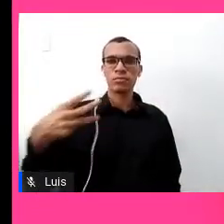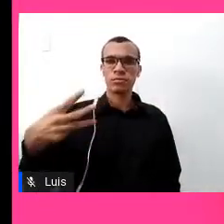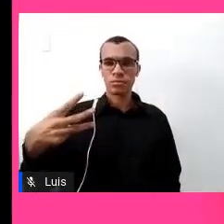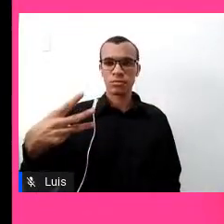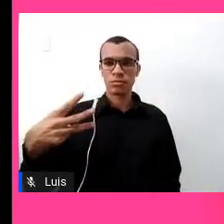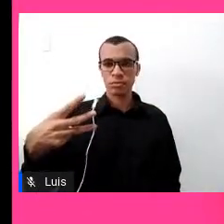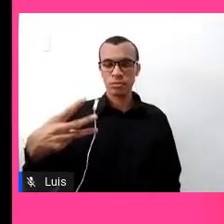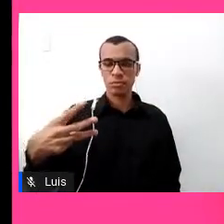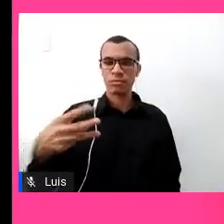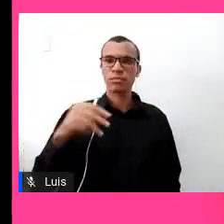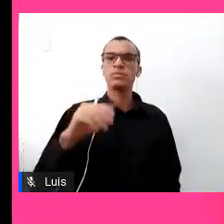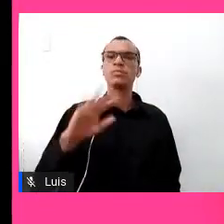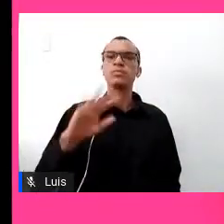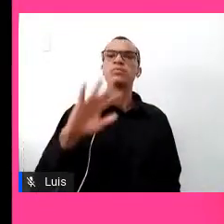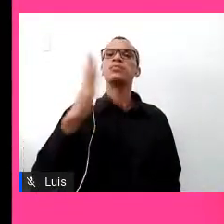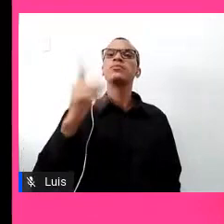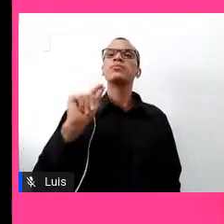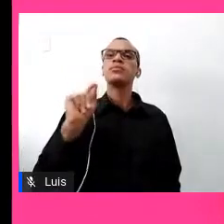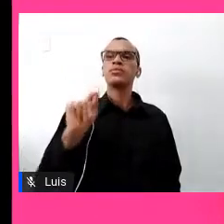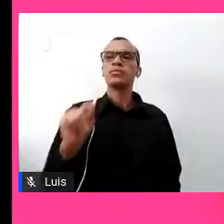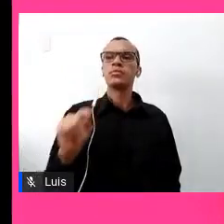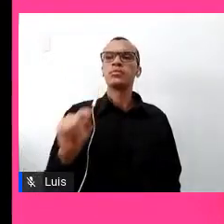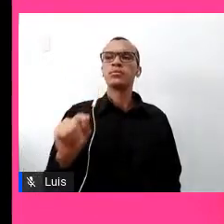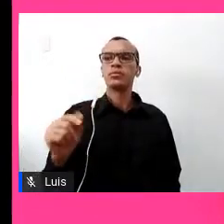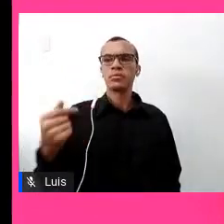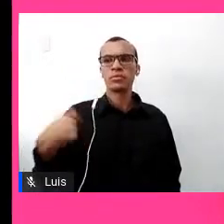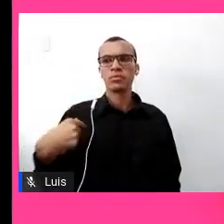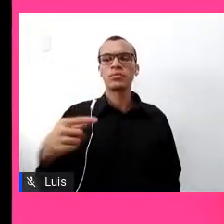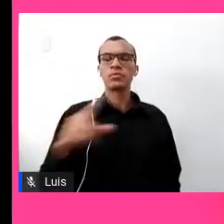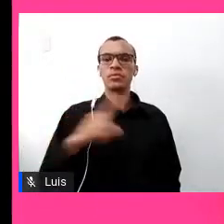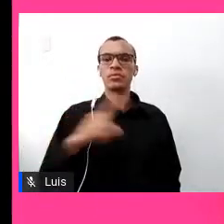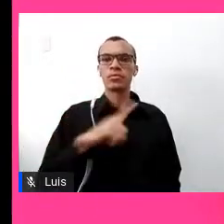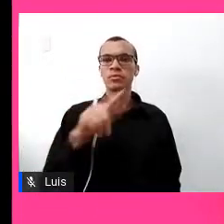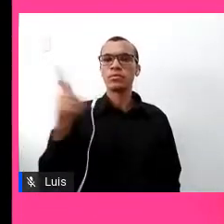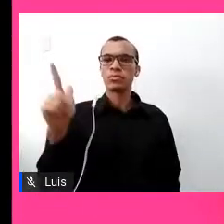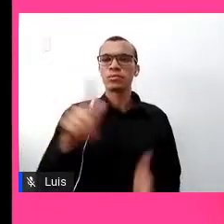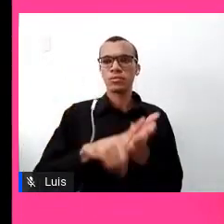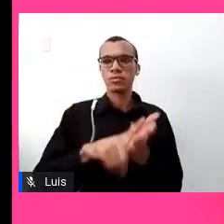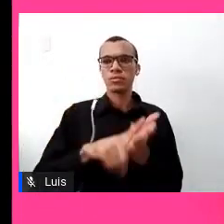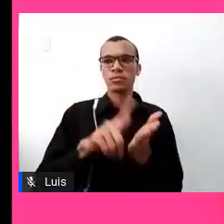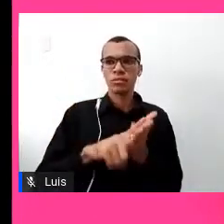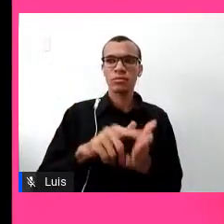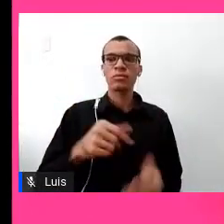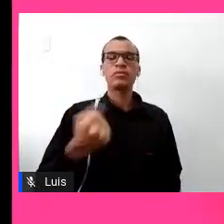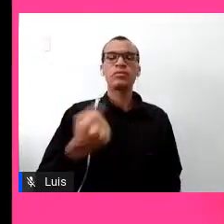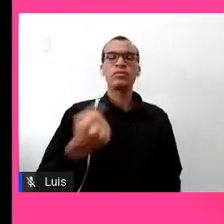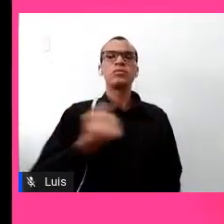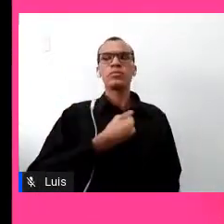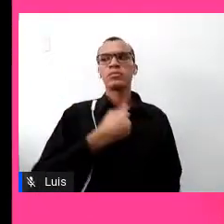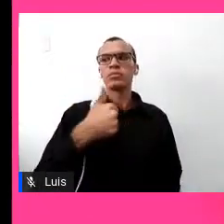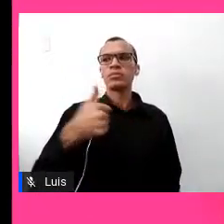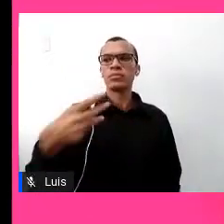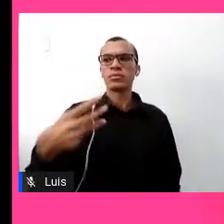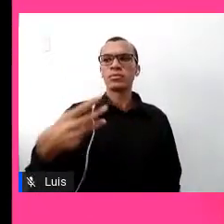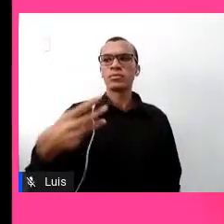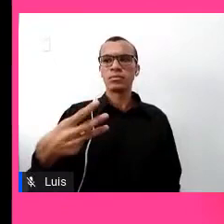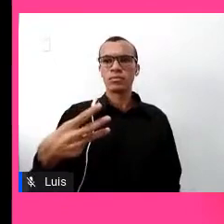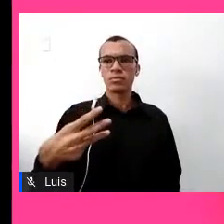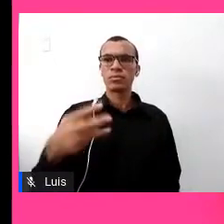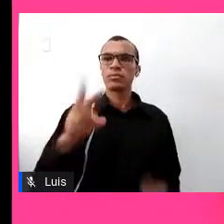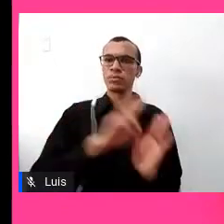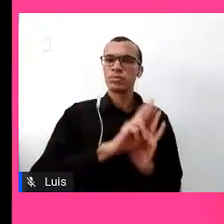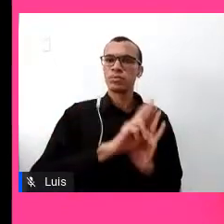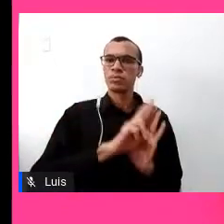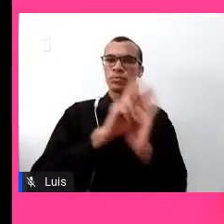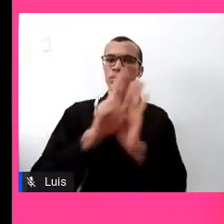acontecer? Eu vou ter um outro papel que vai ter o número 13, referenciando para mim, então, que aquele